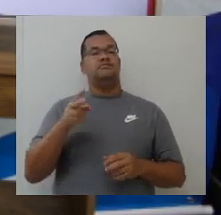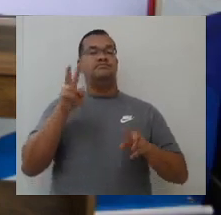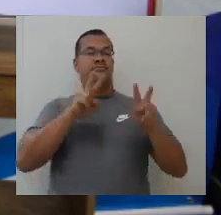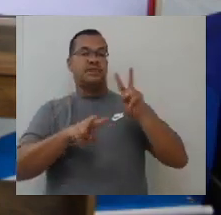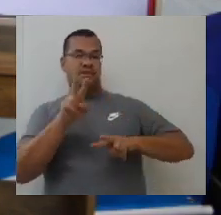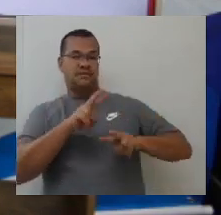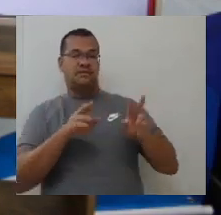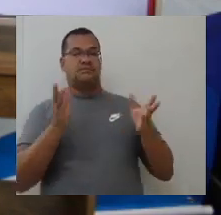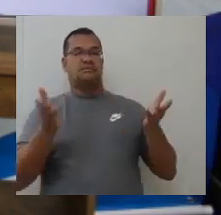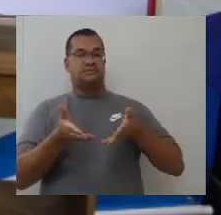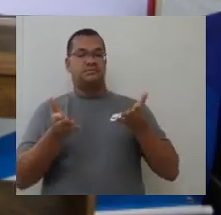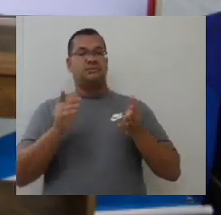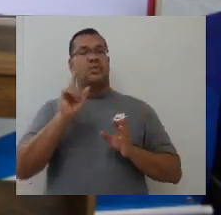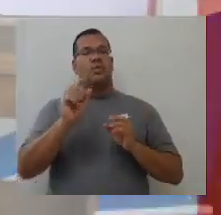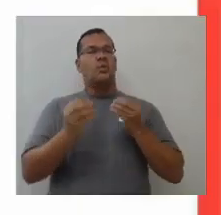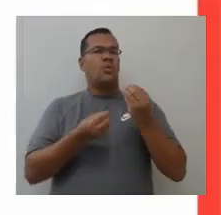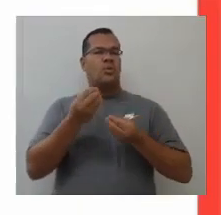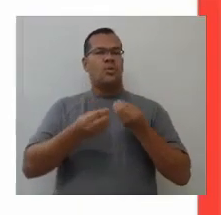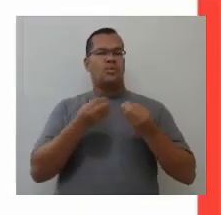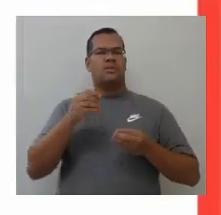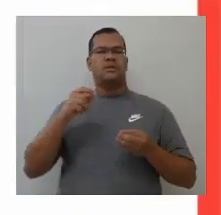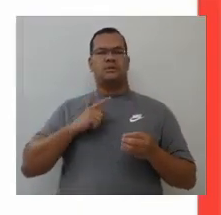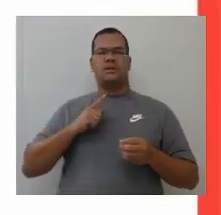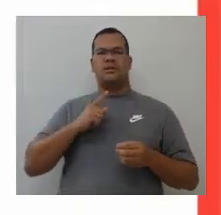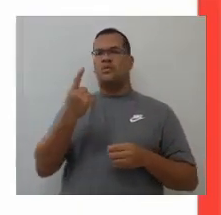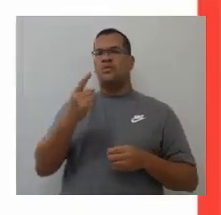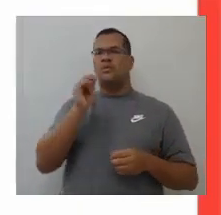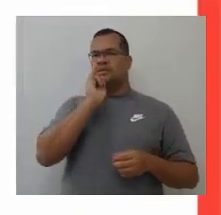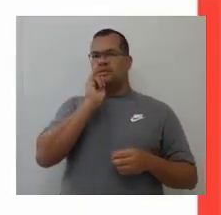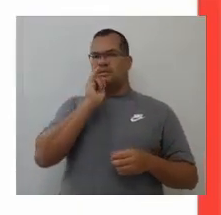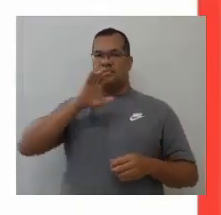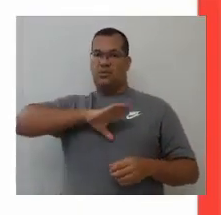Eu trouxe aqui para vocês, inicialmente, um exemplo em